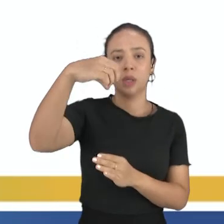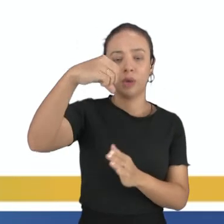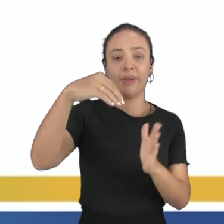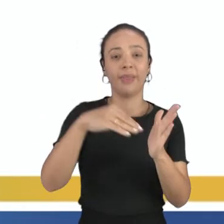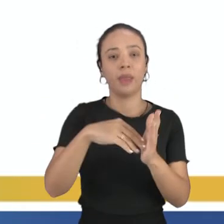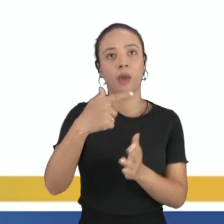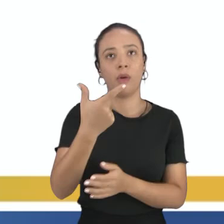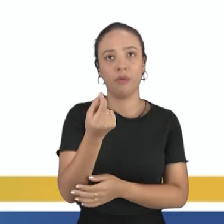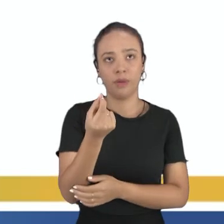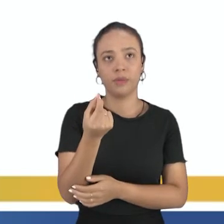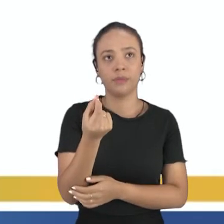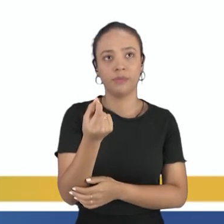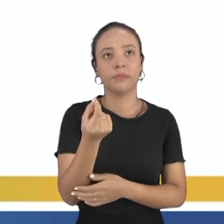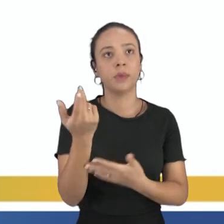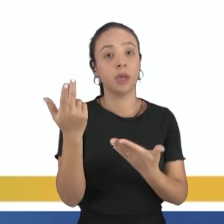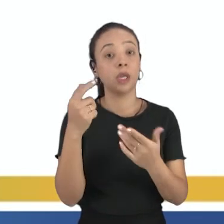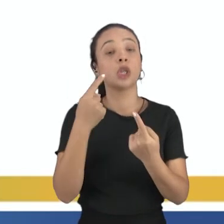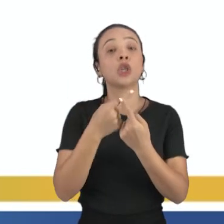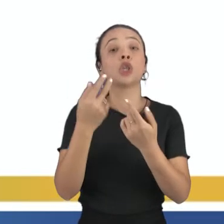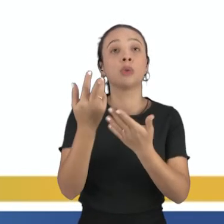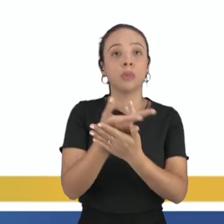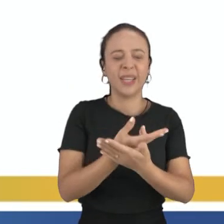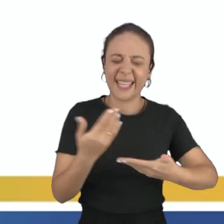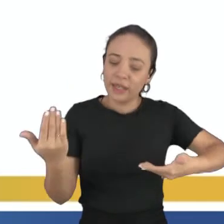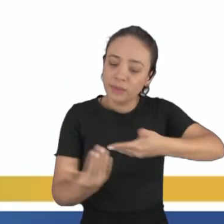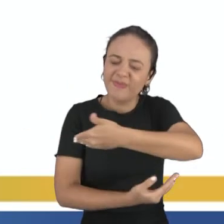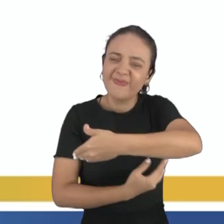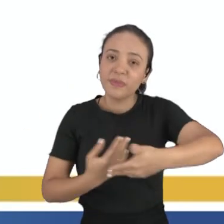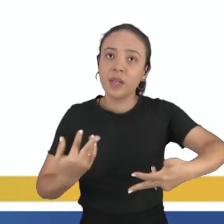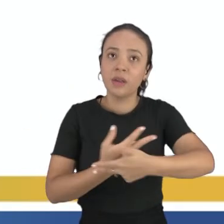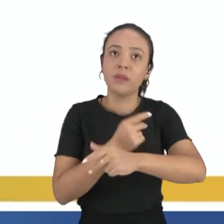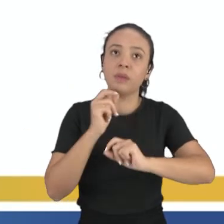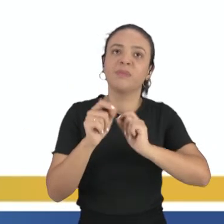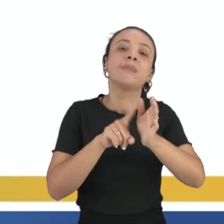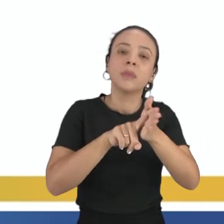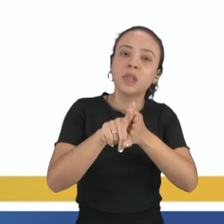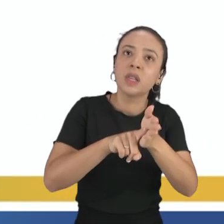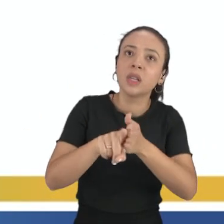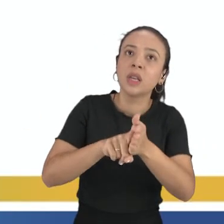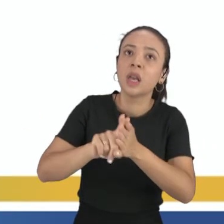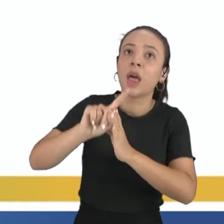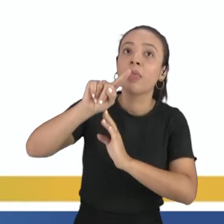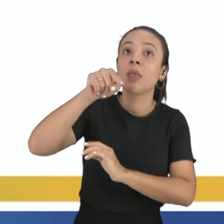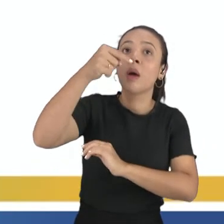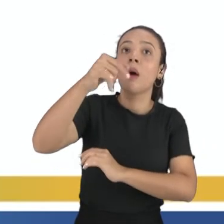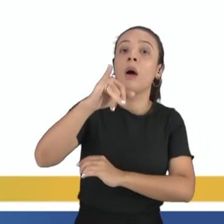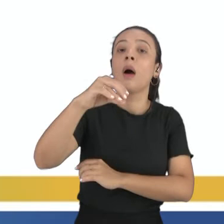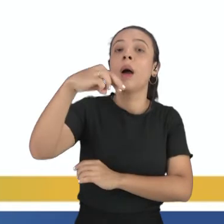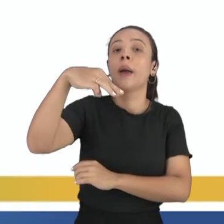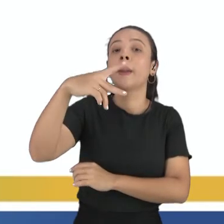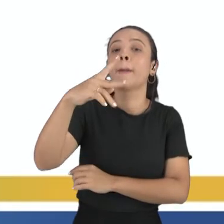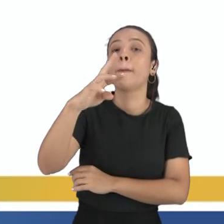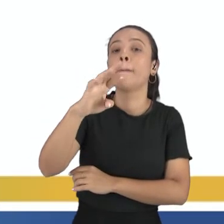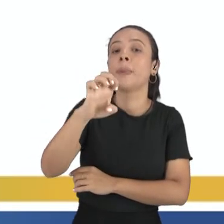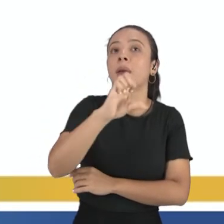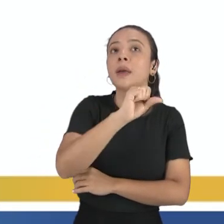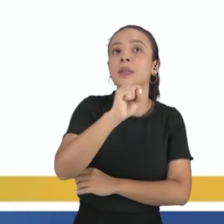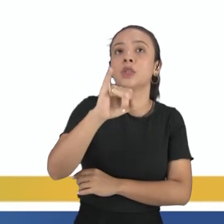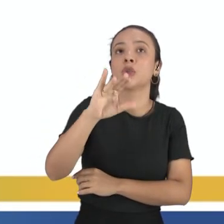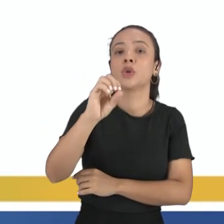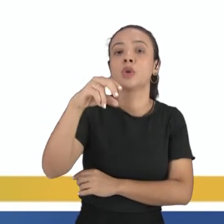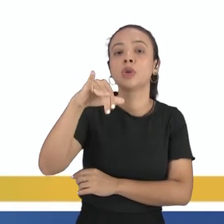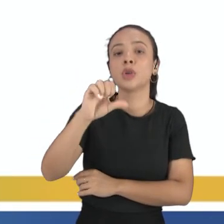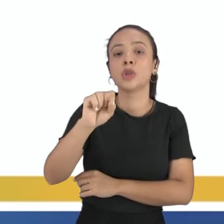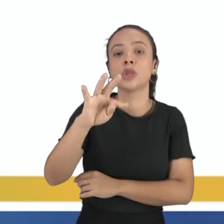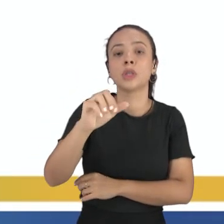XX. A arte moderna mescla-se às investigações pós-impressionistas e, mais tarde, no começo do